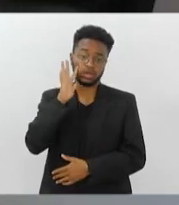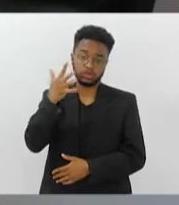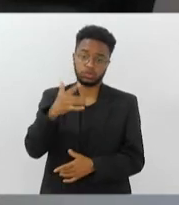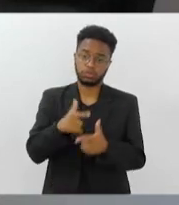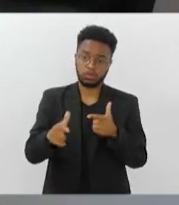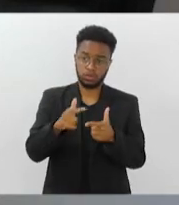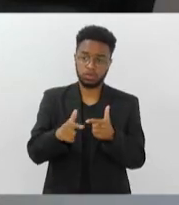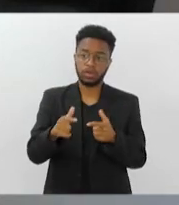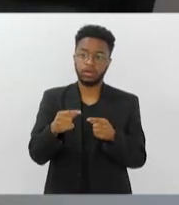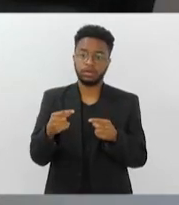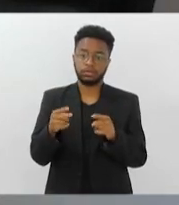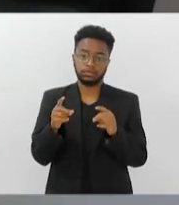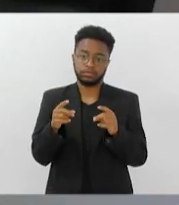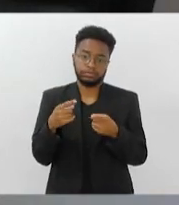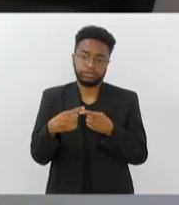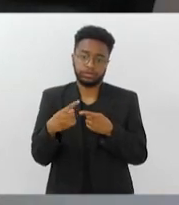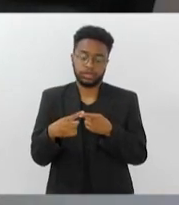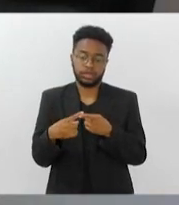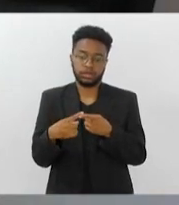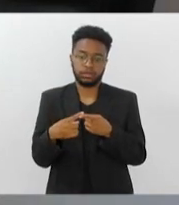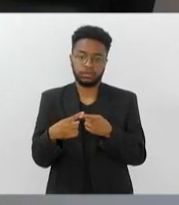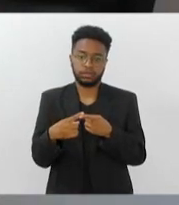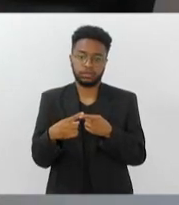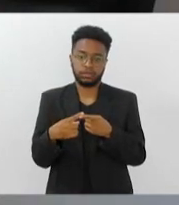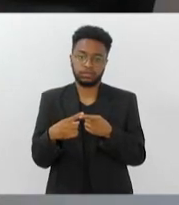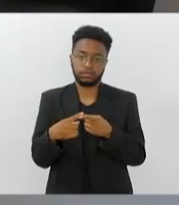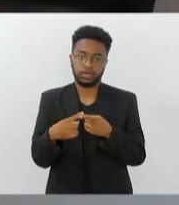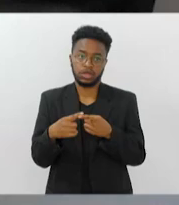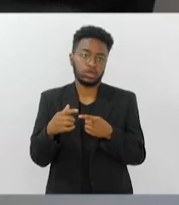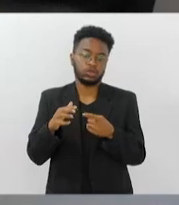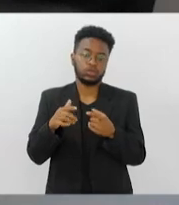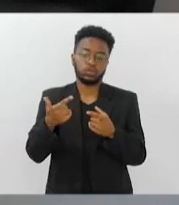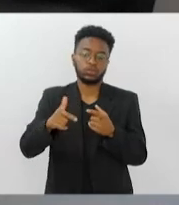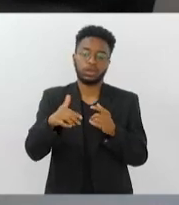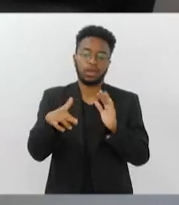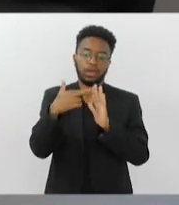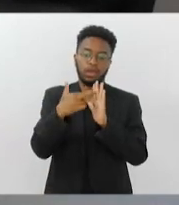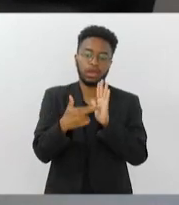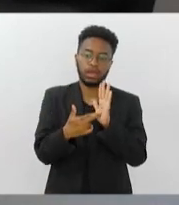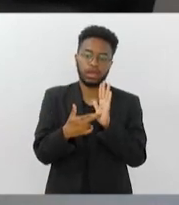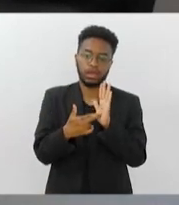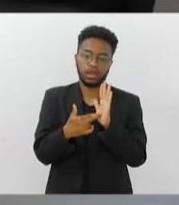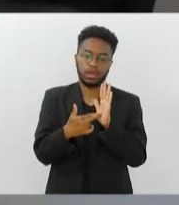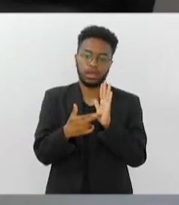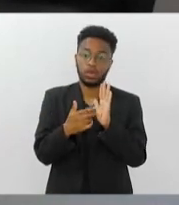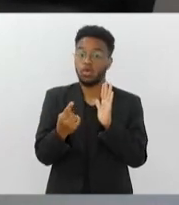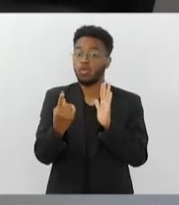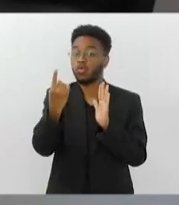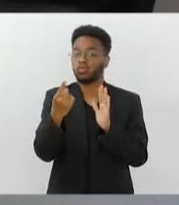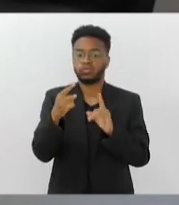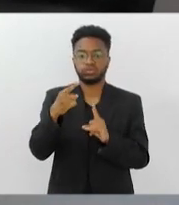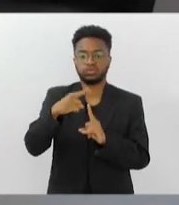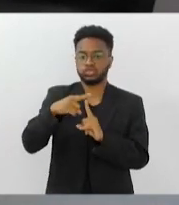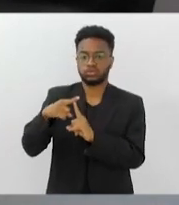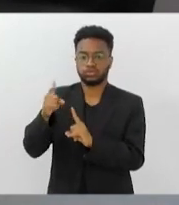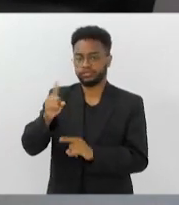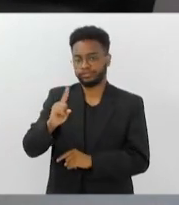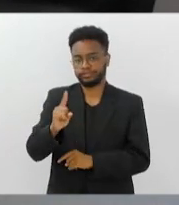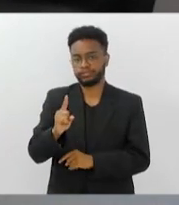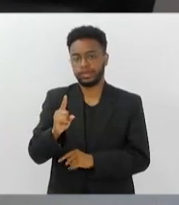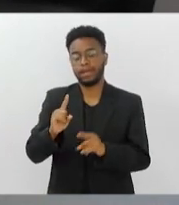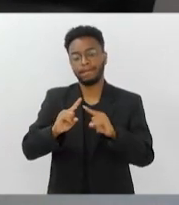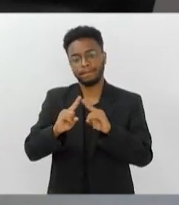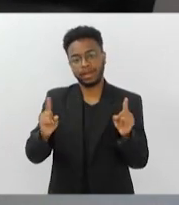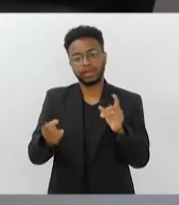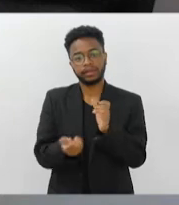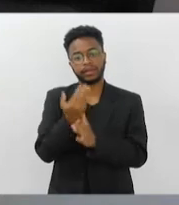da constitucionalidade no sentido que a gente não estaria regulamentando um tipo de transporte em específico. e sim